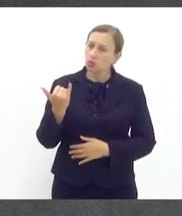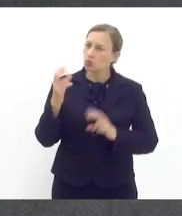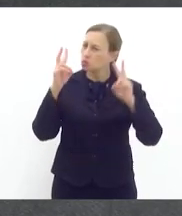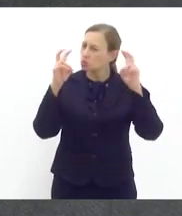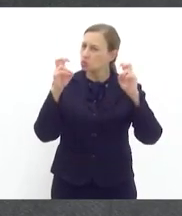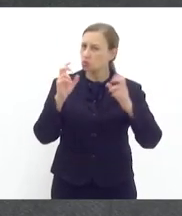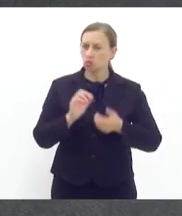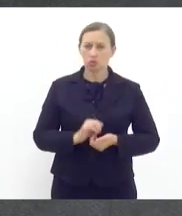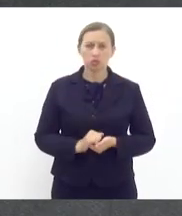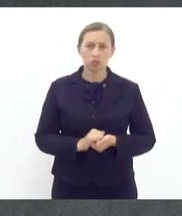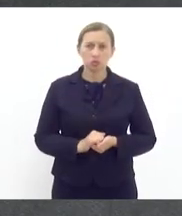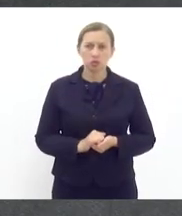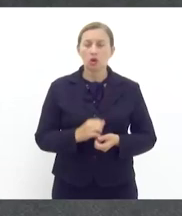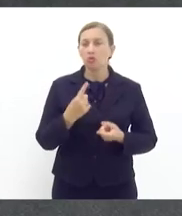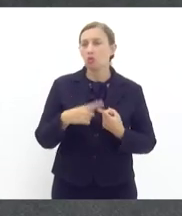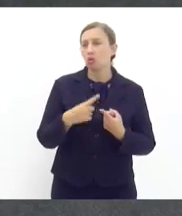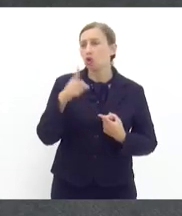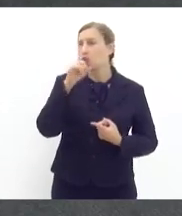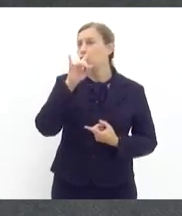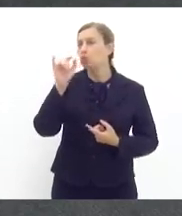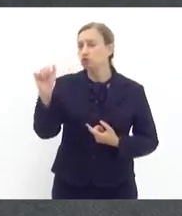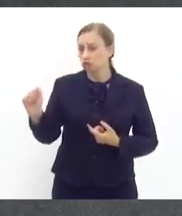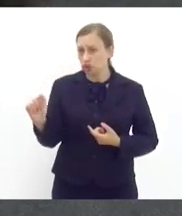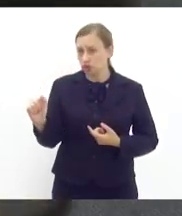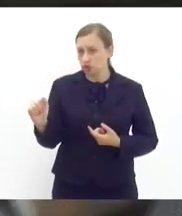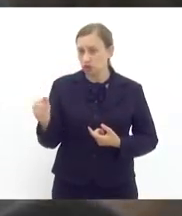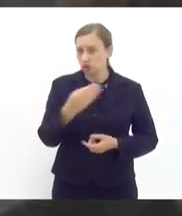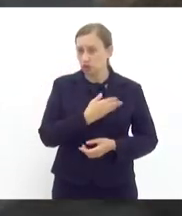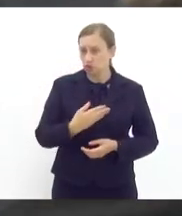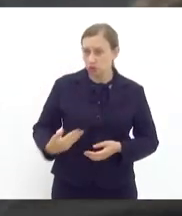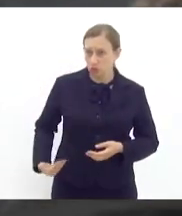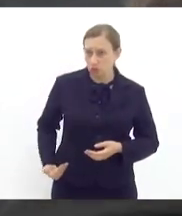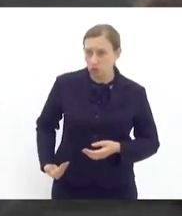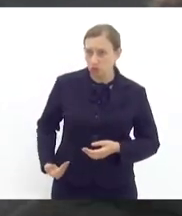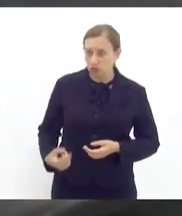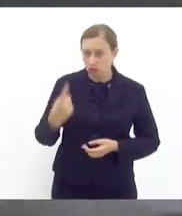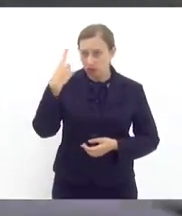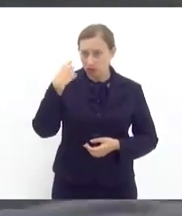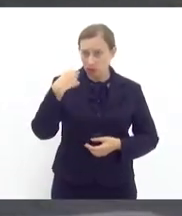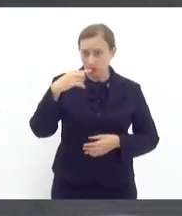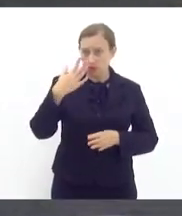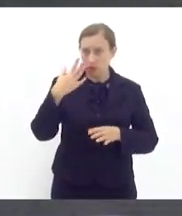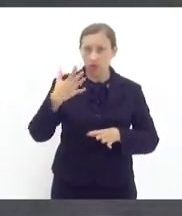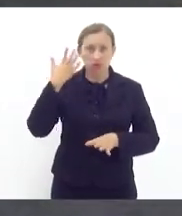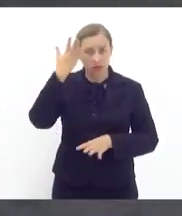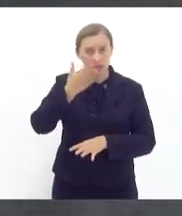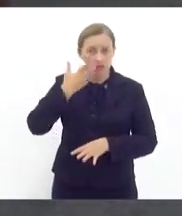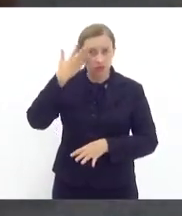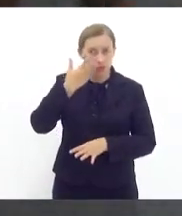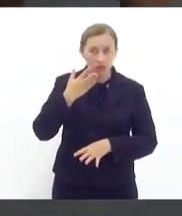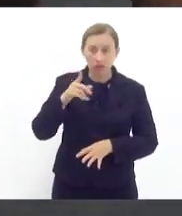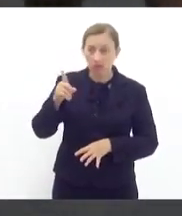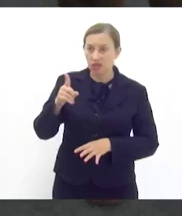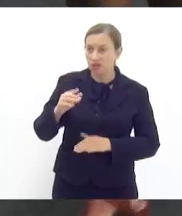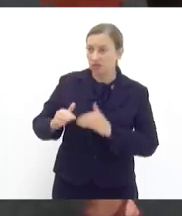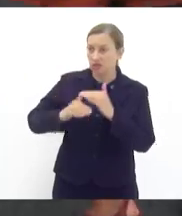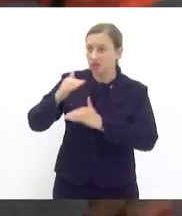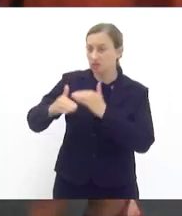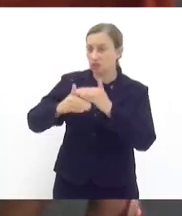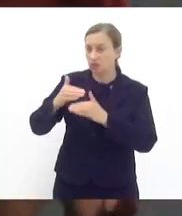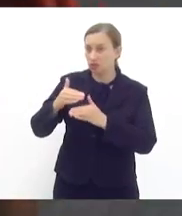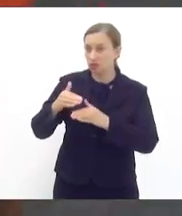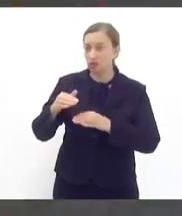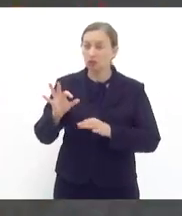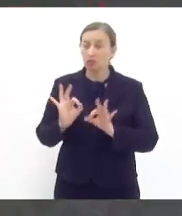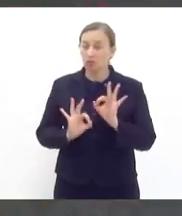porque o dia que o governador mandar essa mensagem ele vai desenvolver o projeto